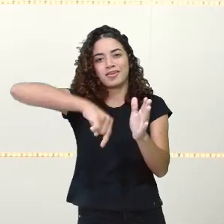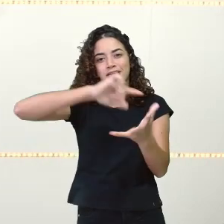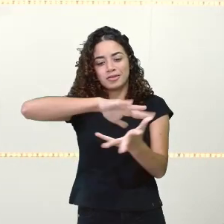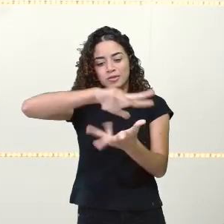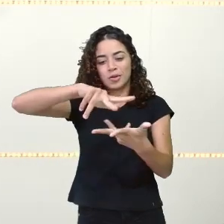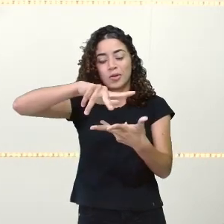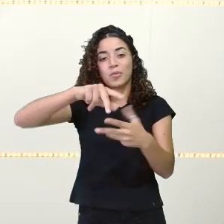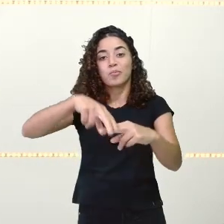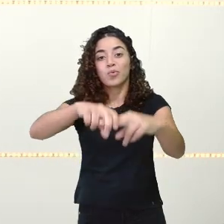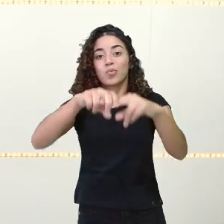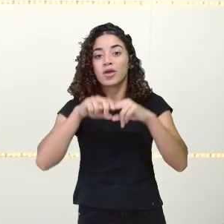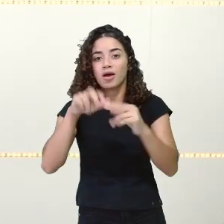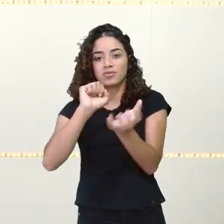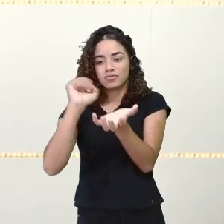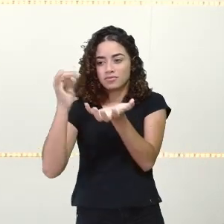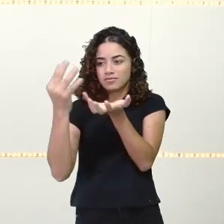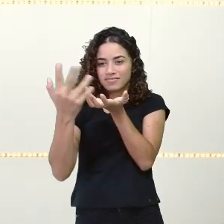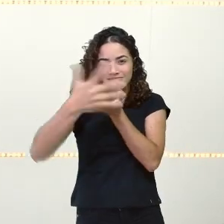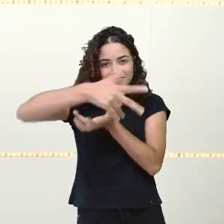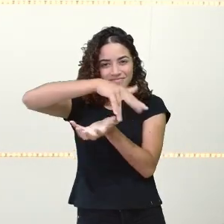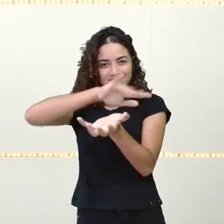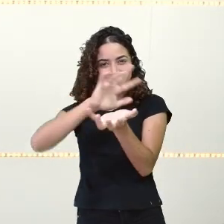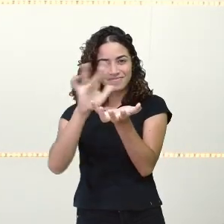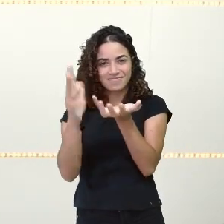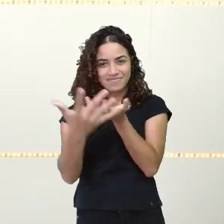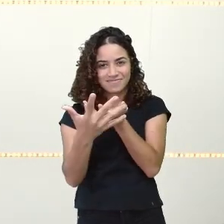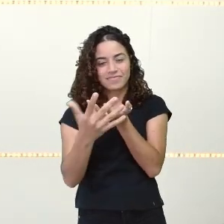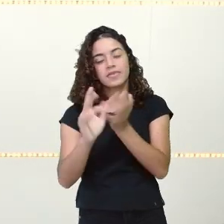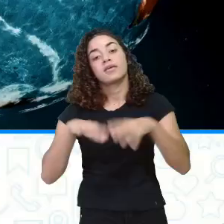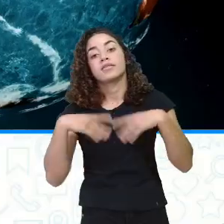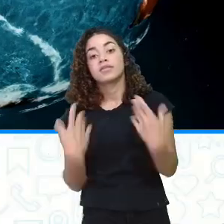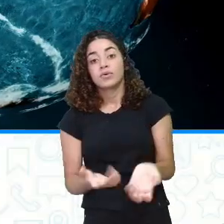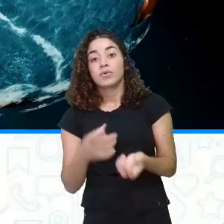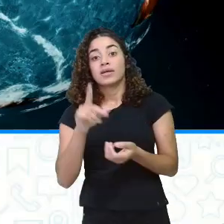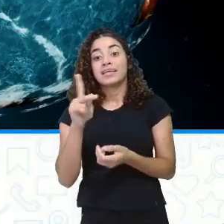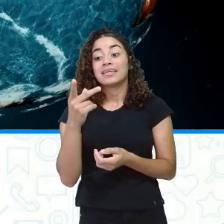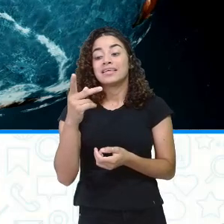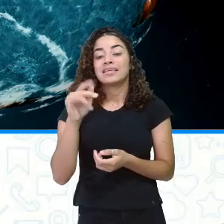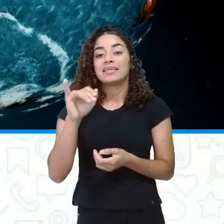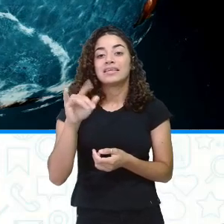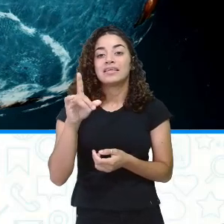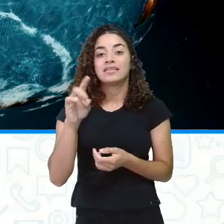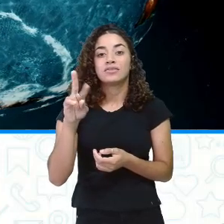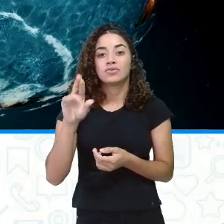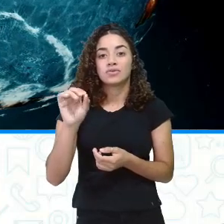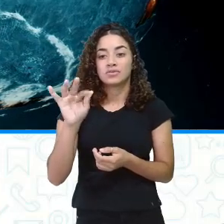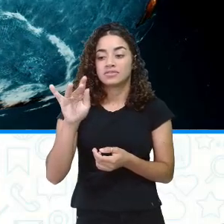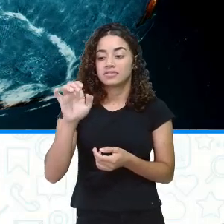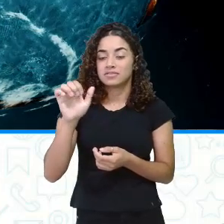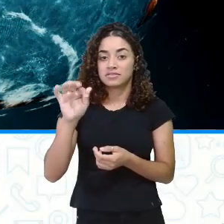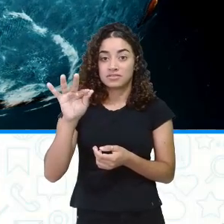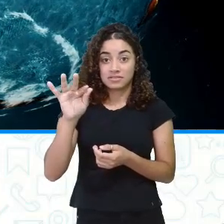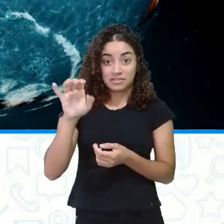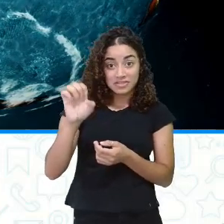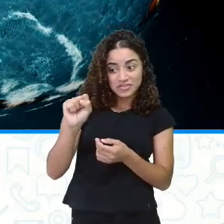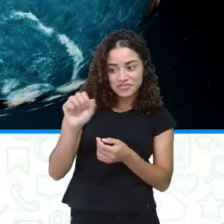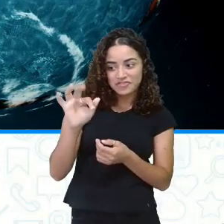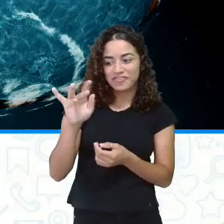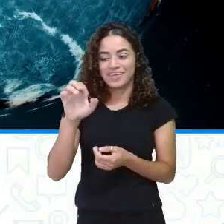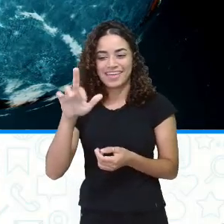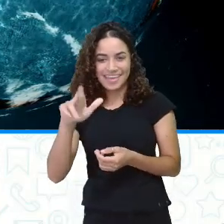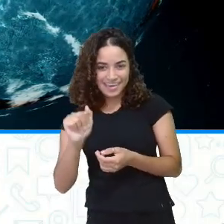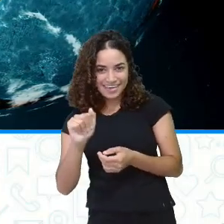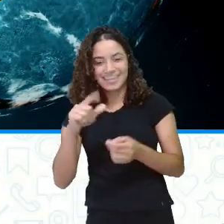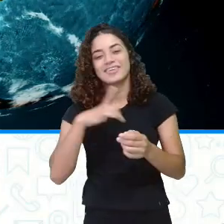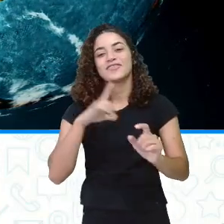a essas camadas também, tá bom? Então, a hidrosfera é a camada da Terra que